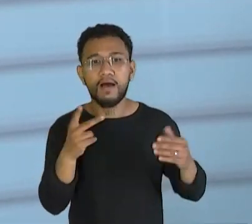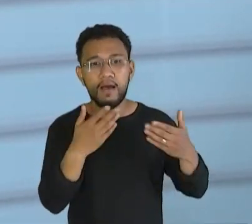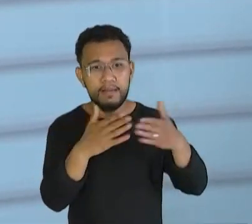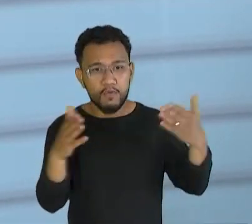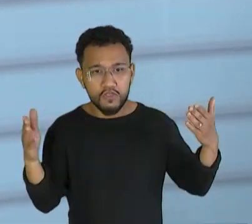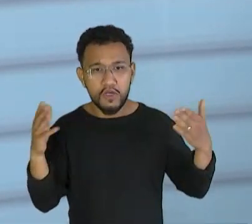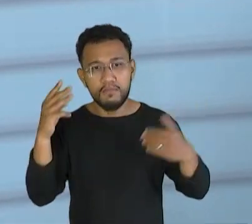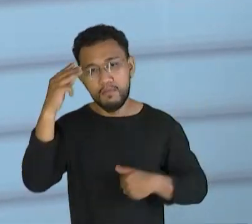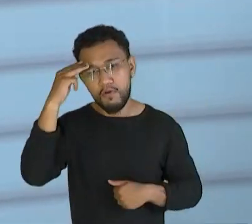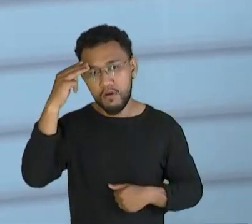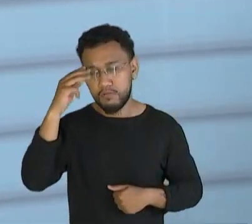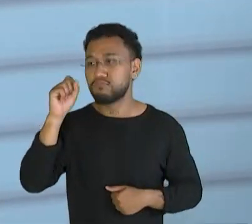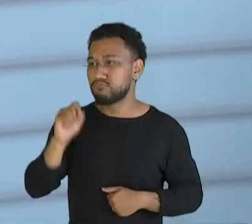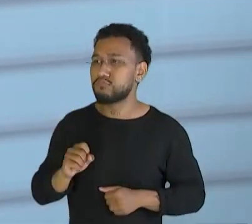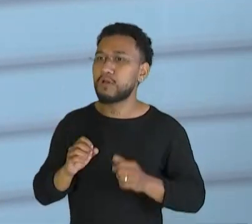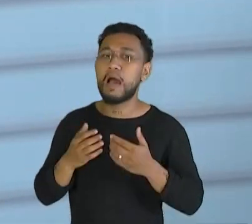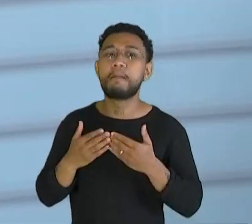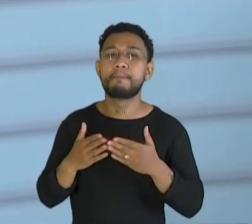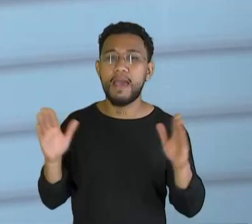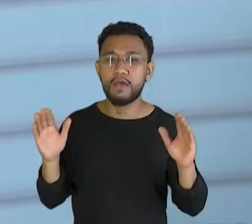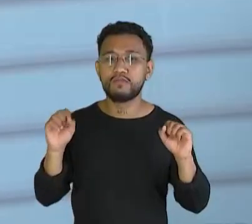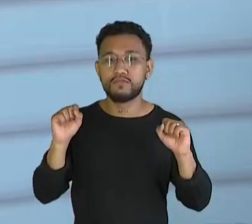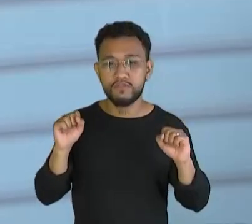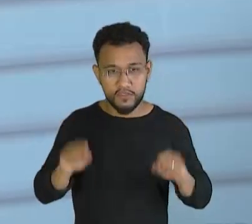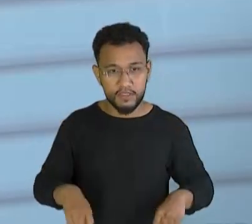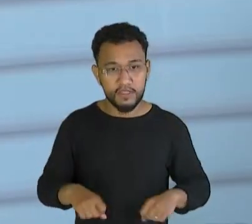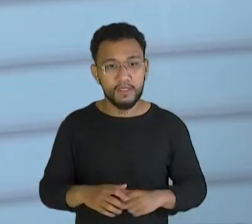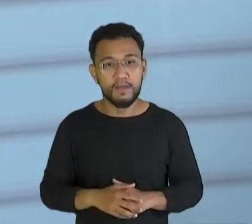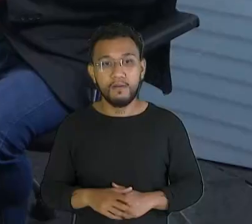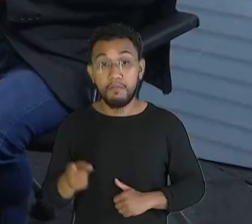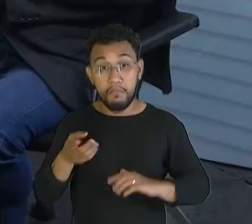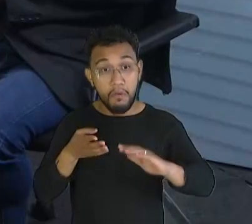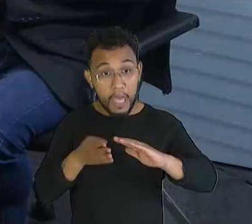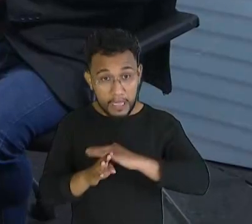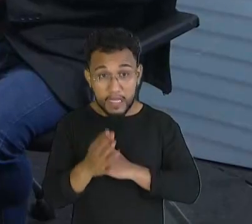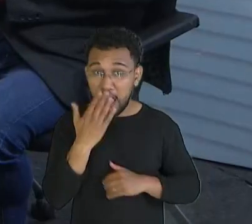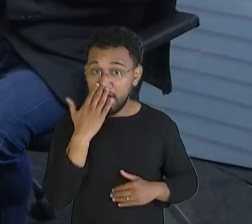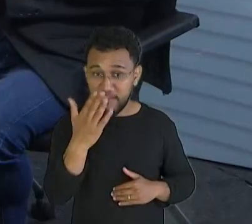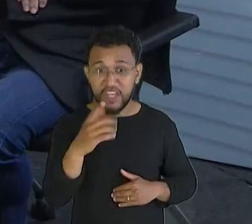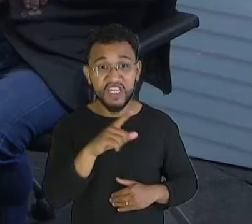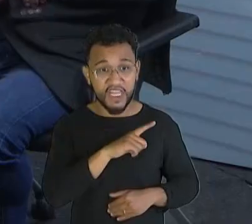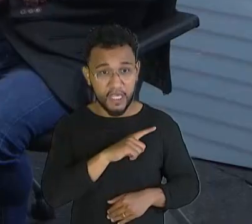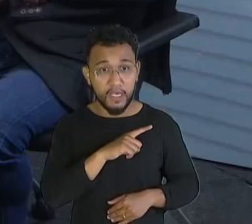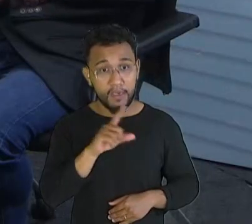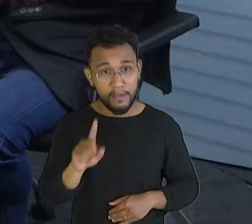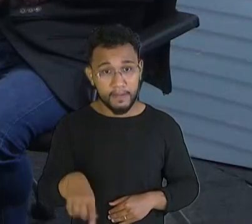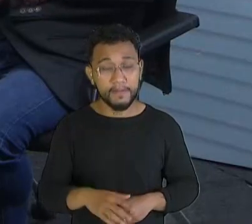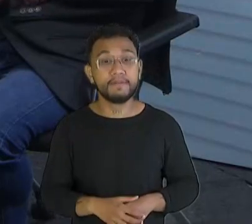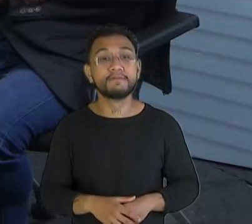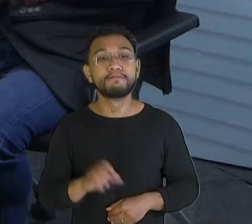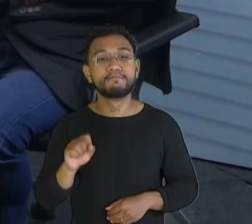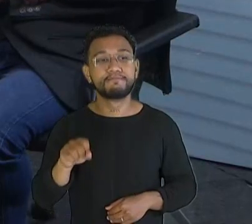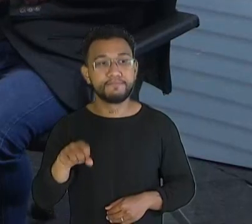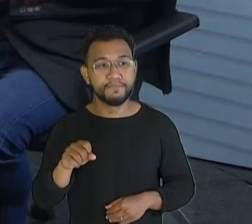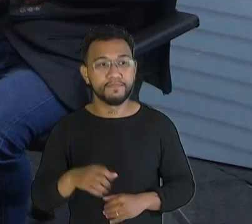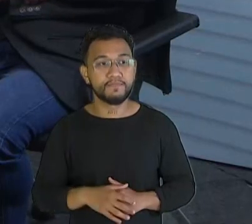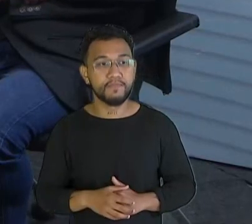Isso. Legal, lá assim. Fica na sala, na nossa agora... Assim que entra, tem logo... Isso. Nossa antiga